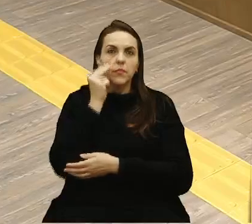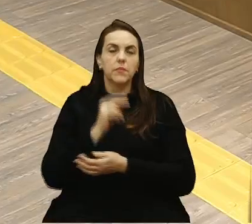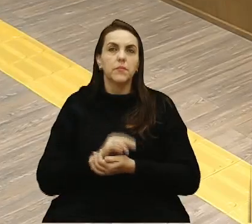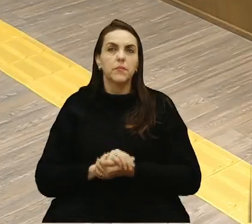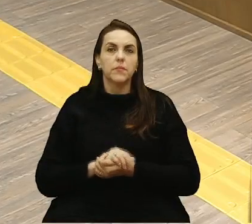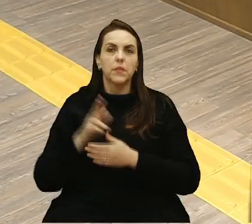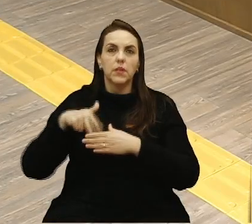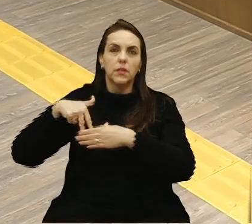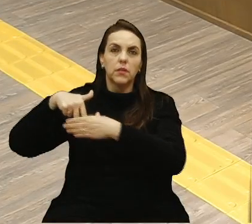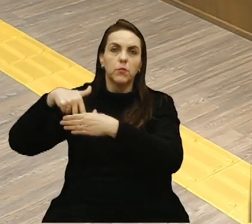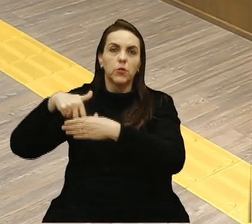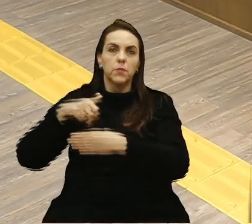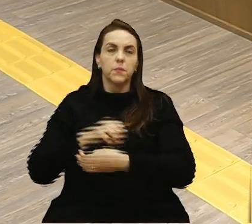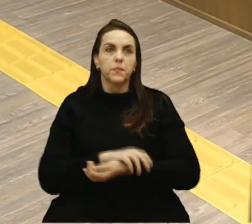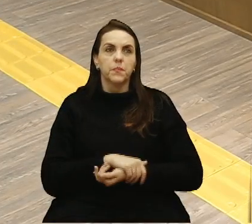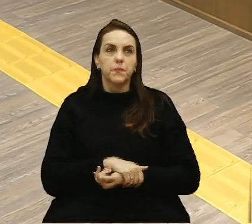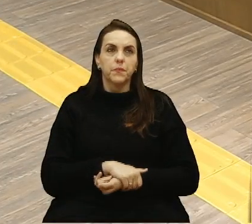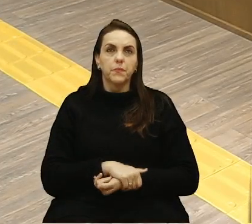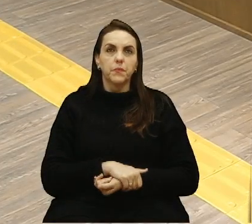Da tribuna.